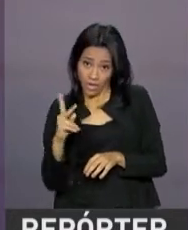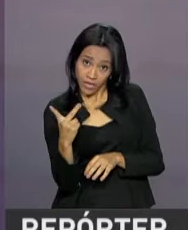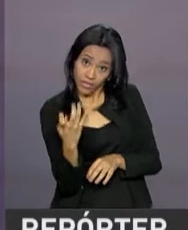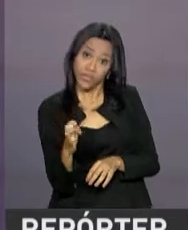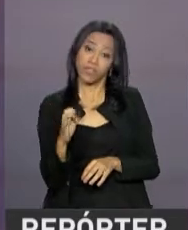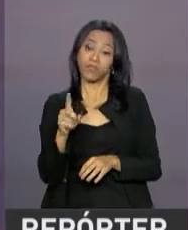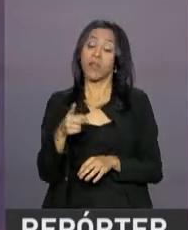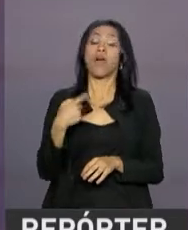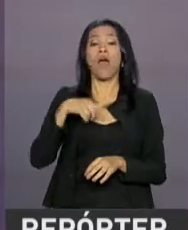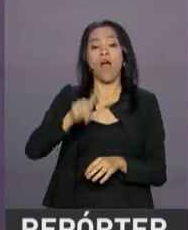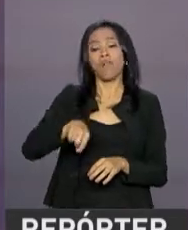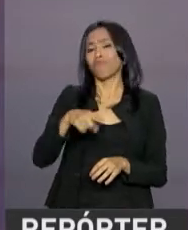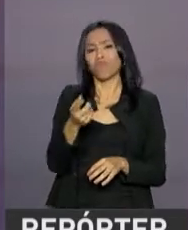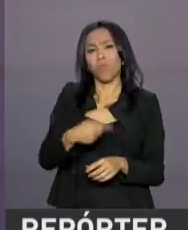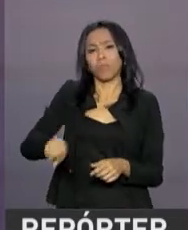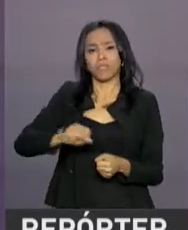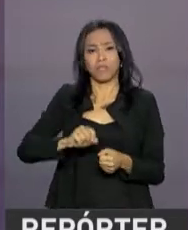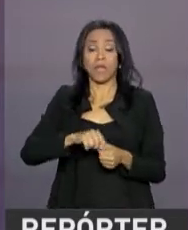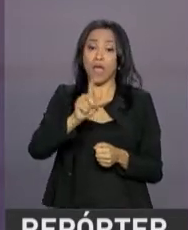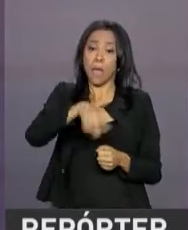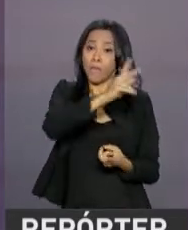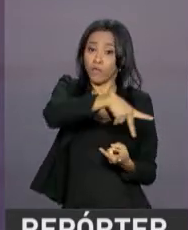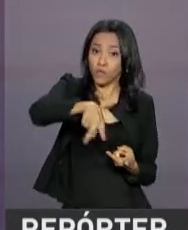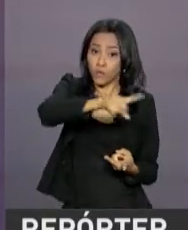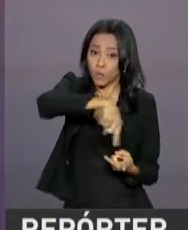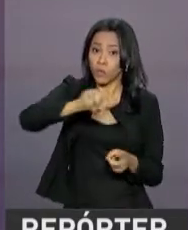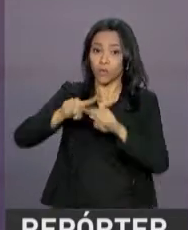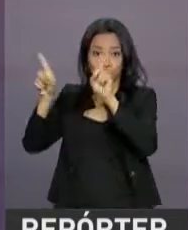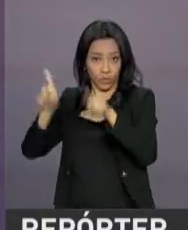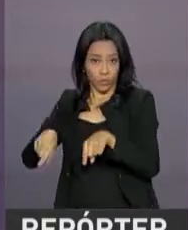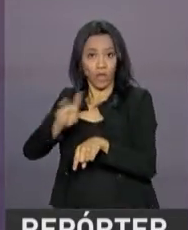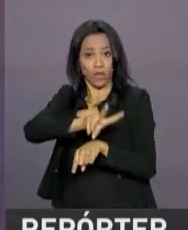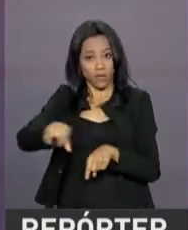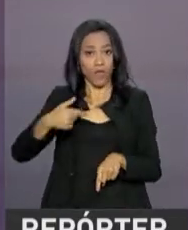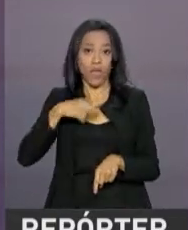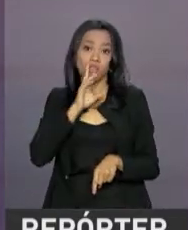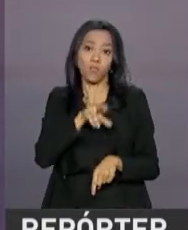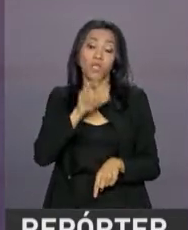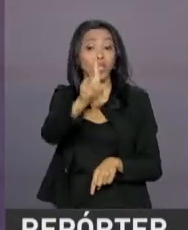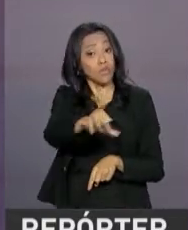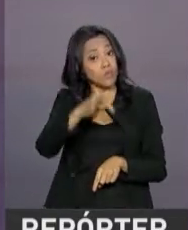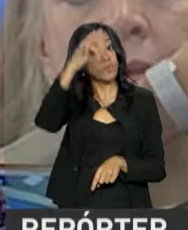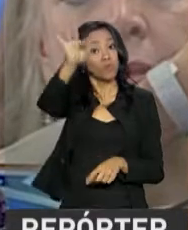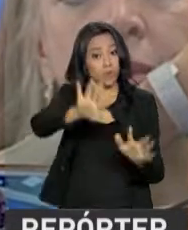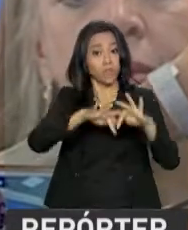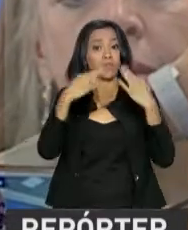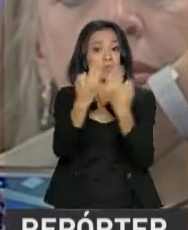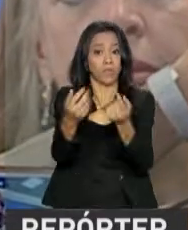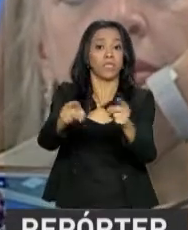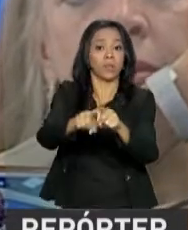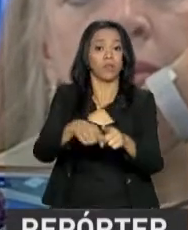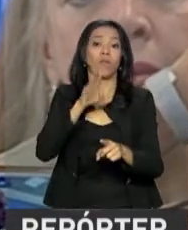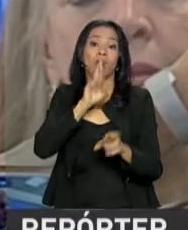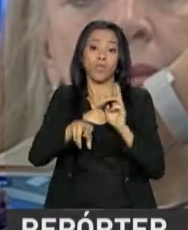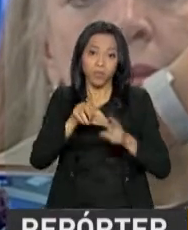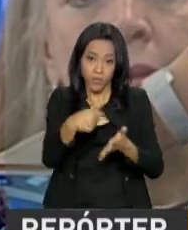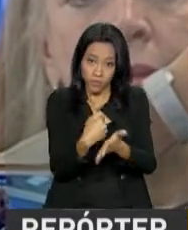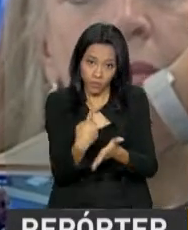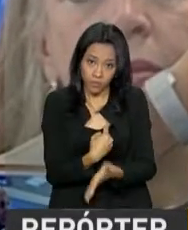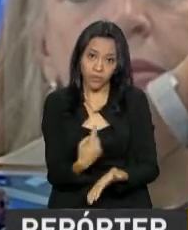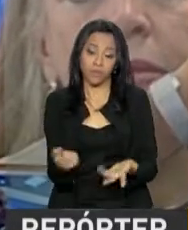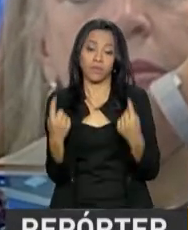funcionários dessas instituições e no futuro também pelas famílias das crianças que você saber os fatores a